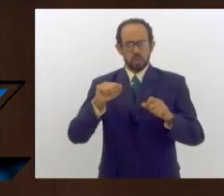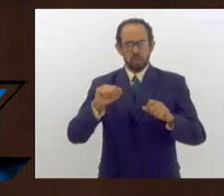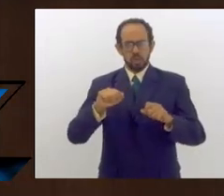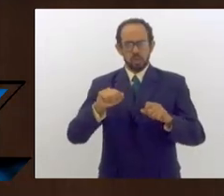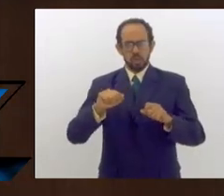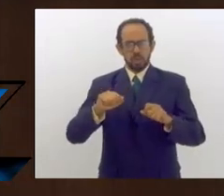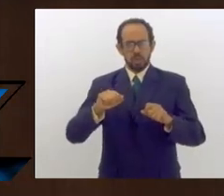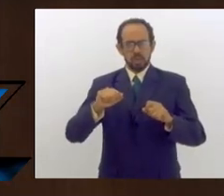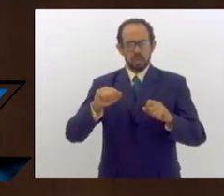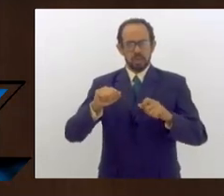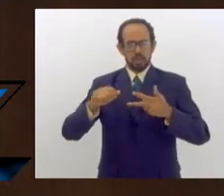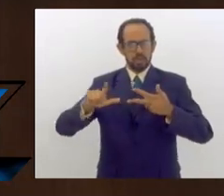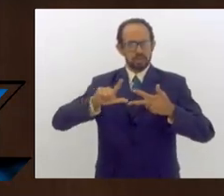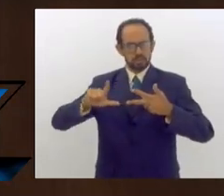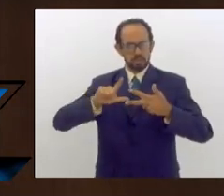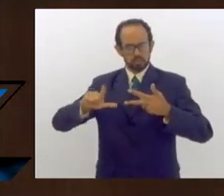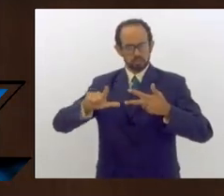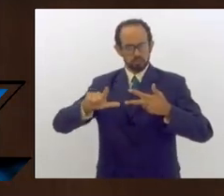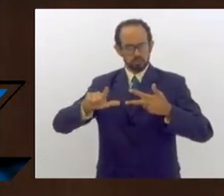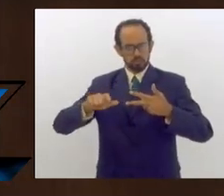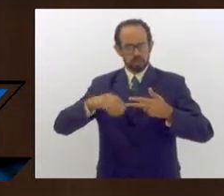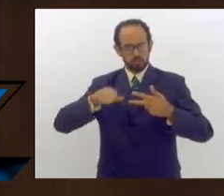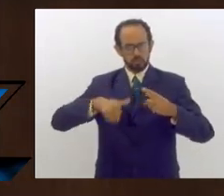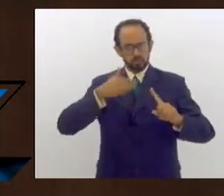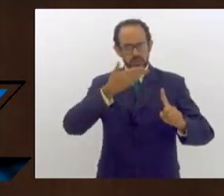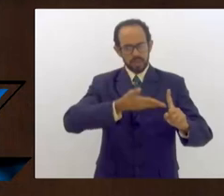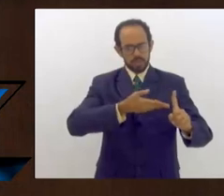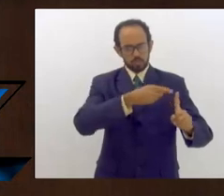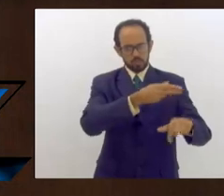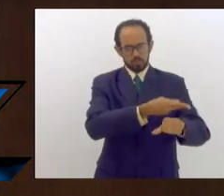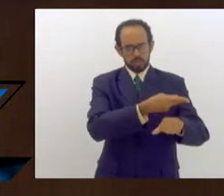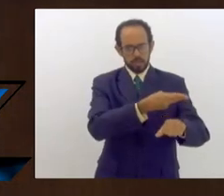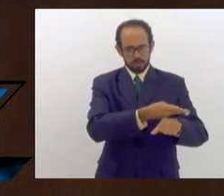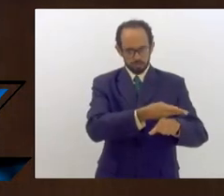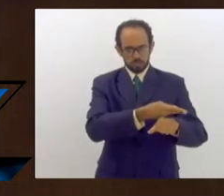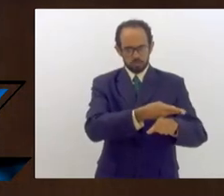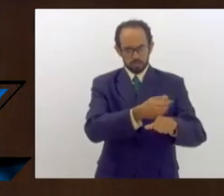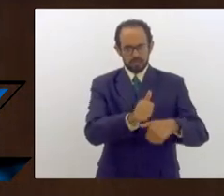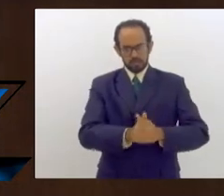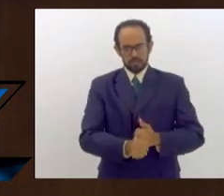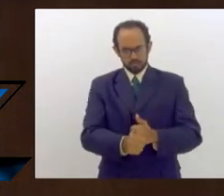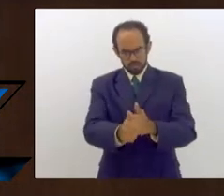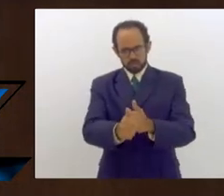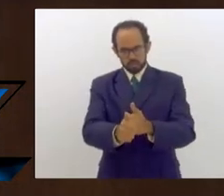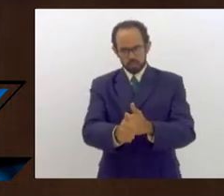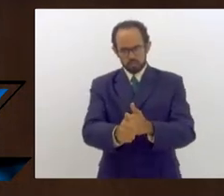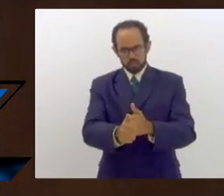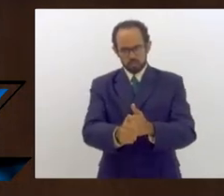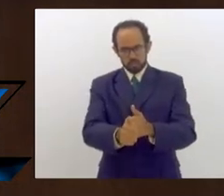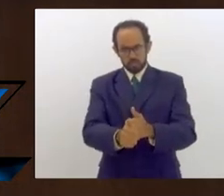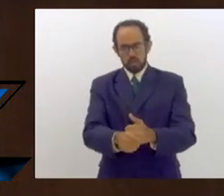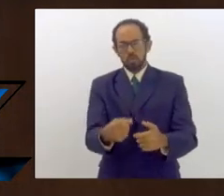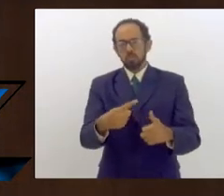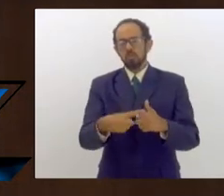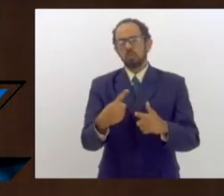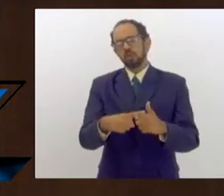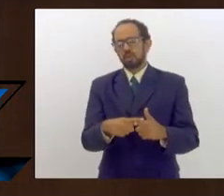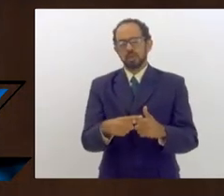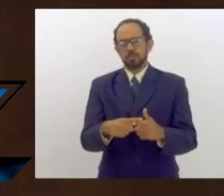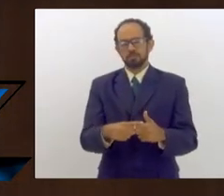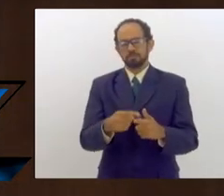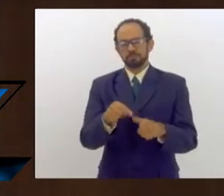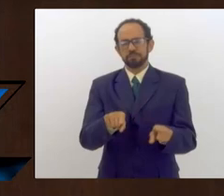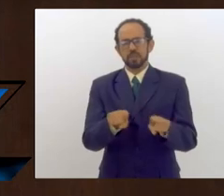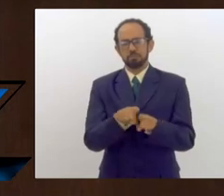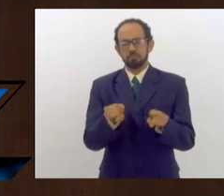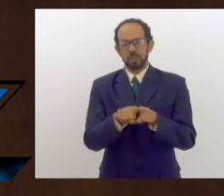construtor da Paz fosse conferido ele ele tá sendo seguido Porque fala aqui também é